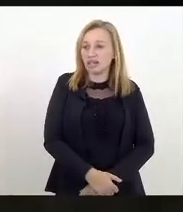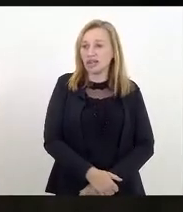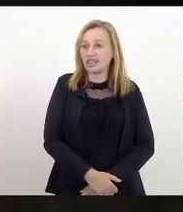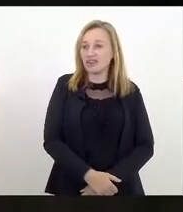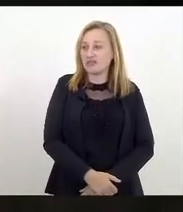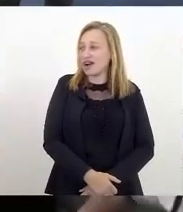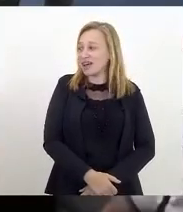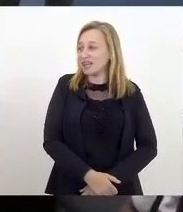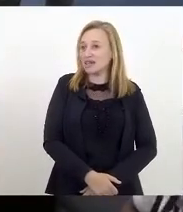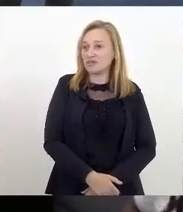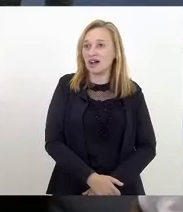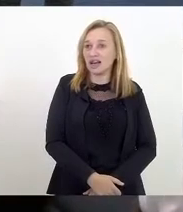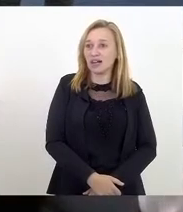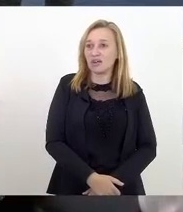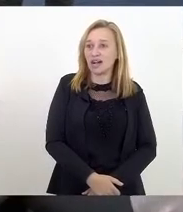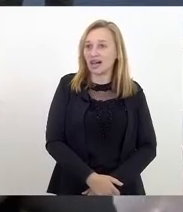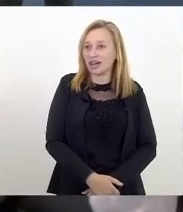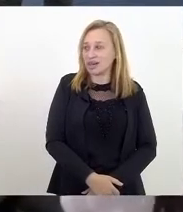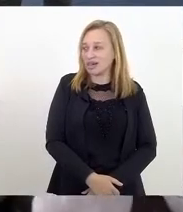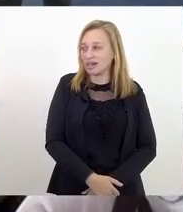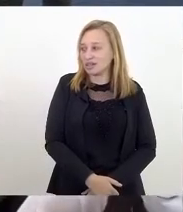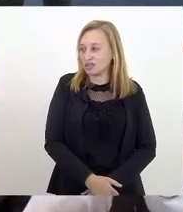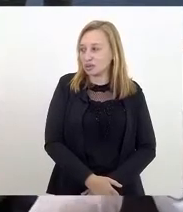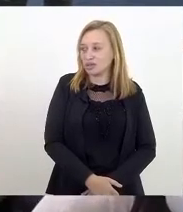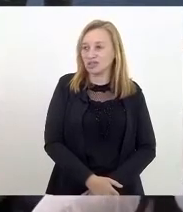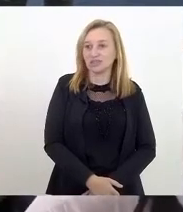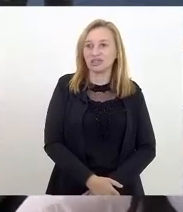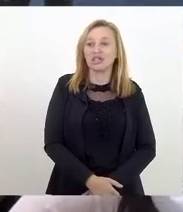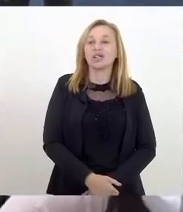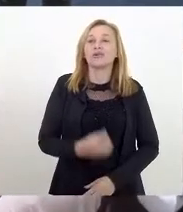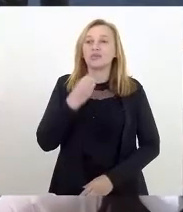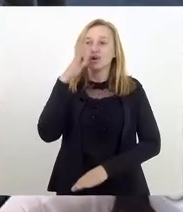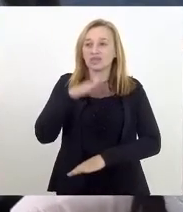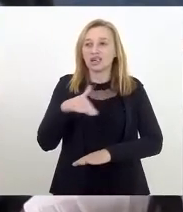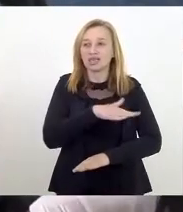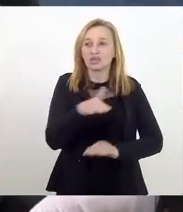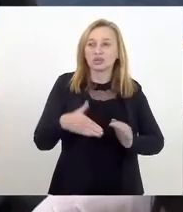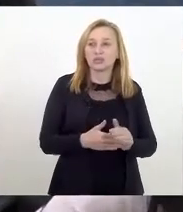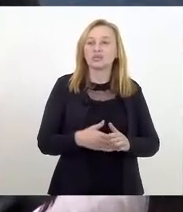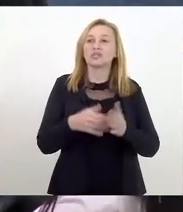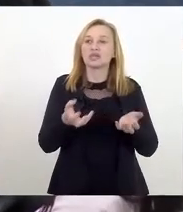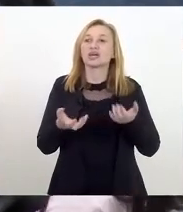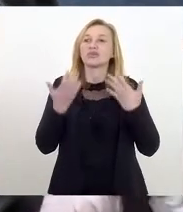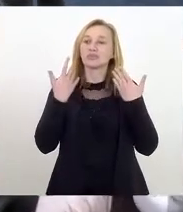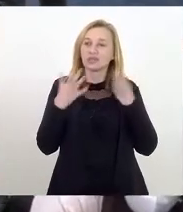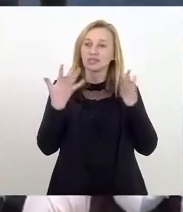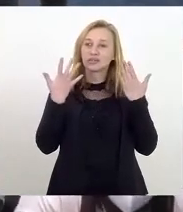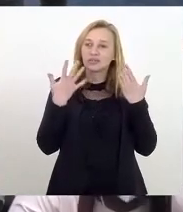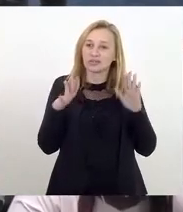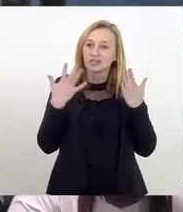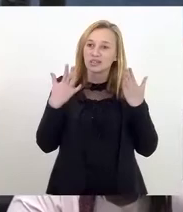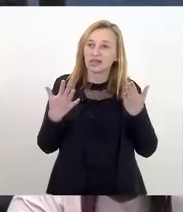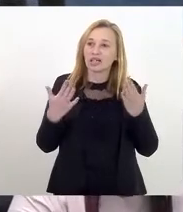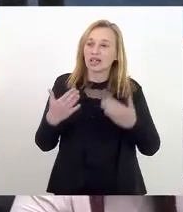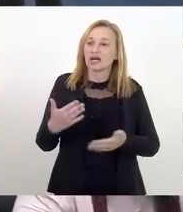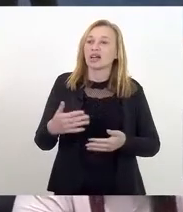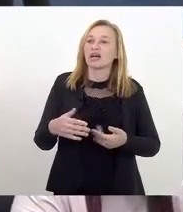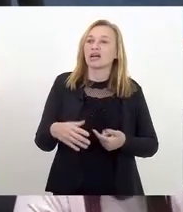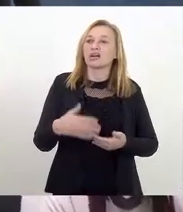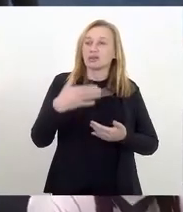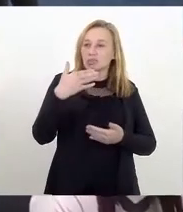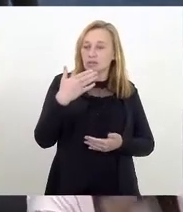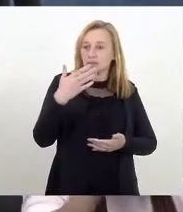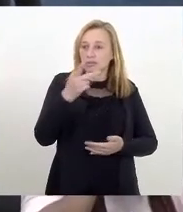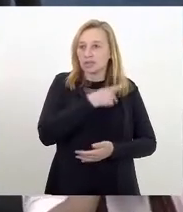Boa tarde a todas e todos. Eu quero aqui cumprimentar o nosso presidente, deputado André